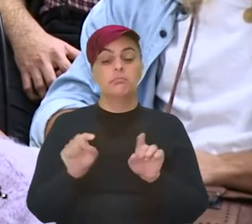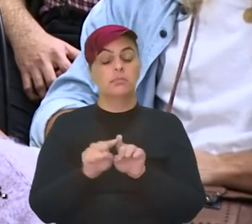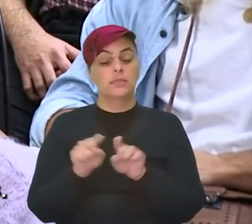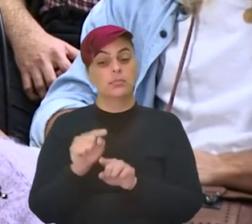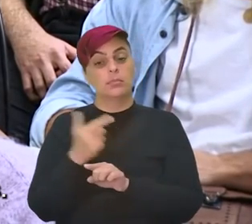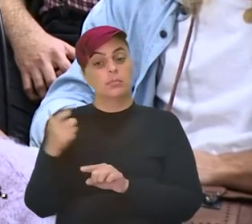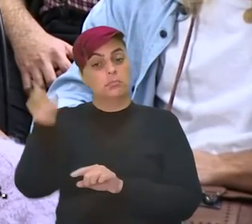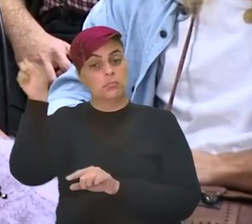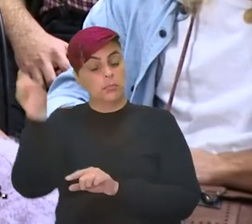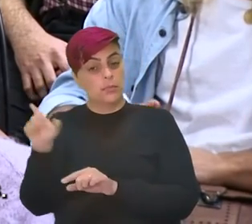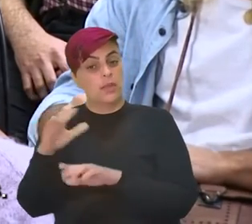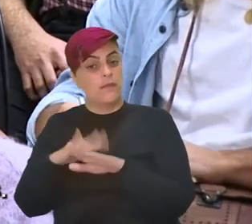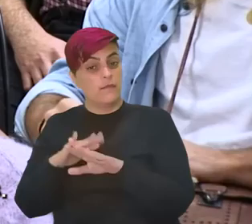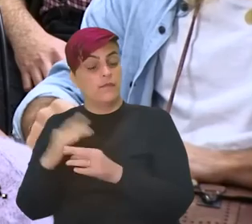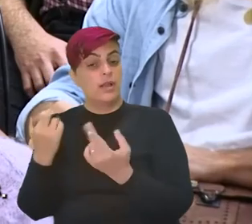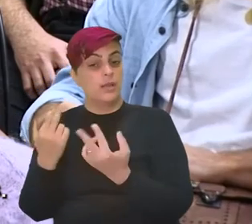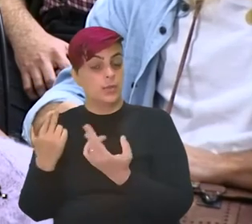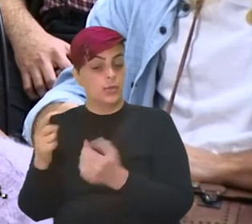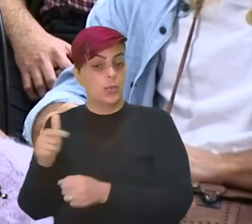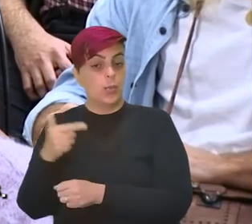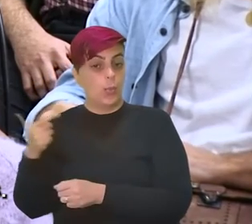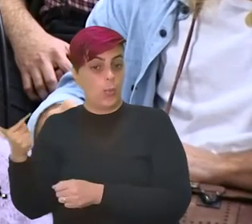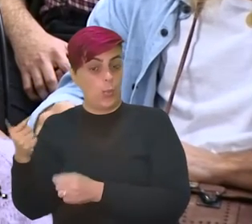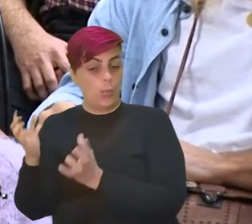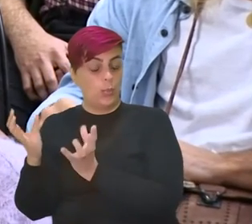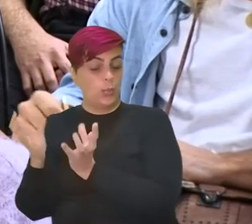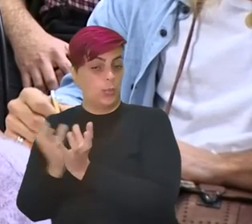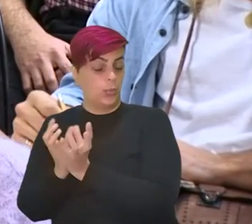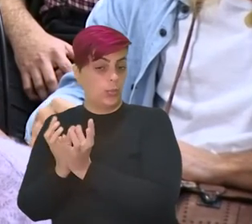Também o Flaherty faz isso com os esquimós.